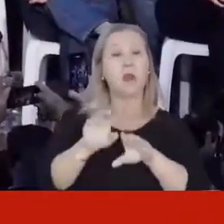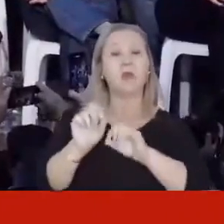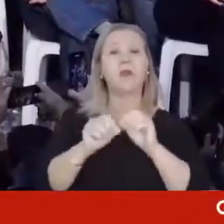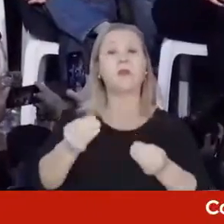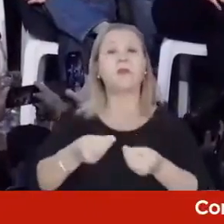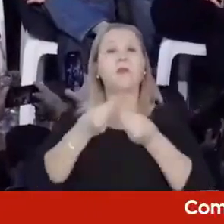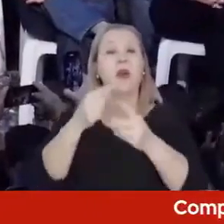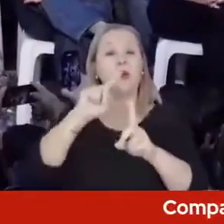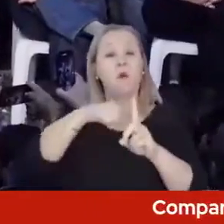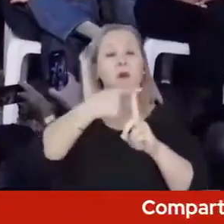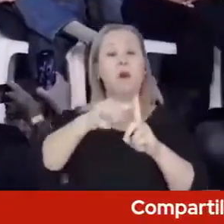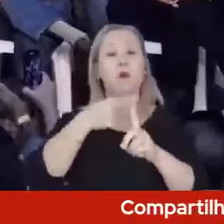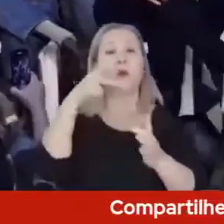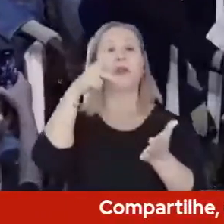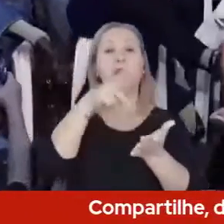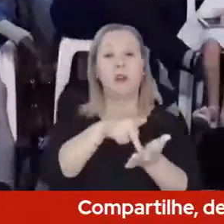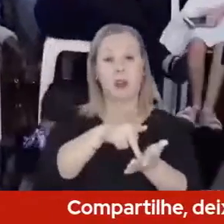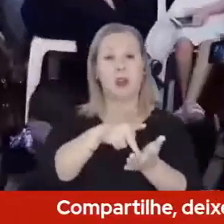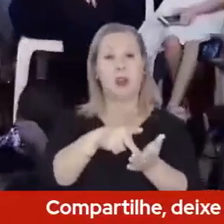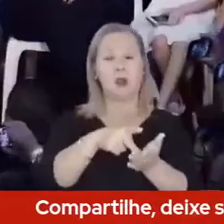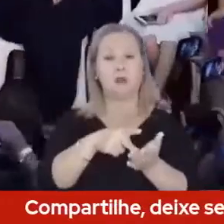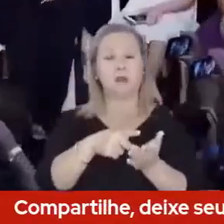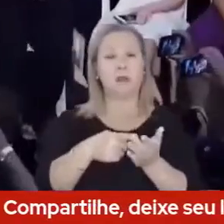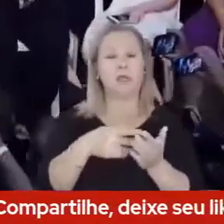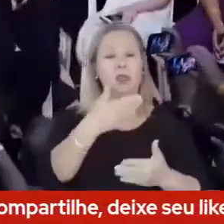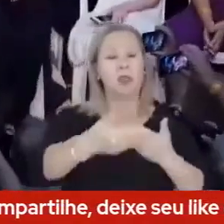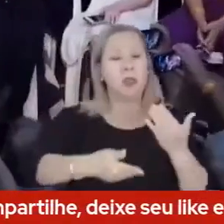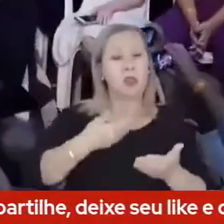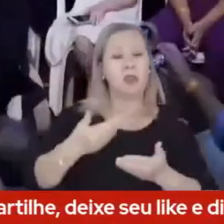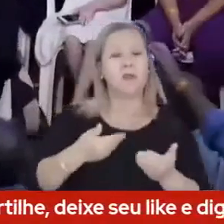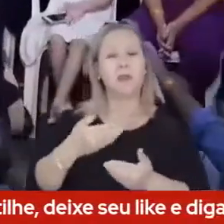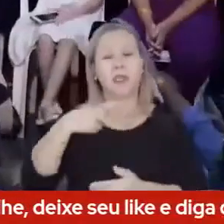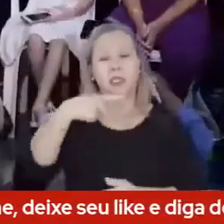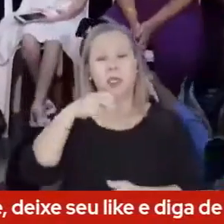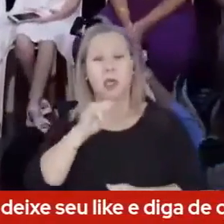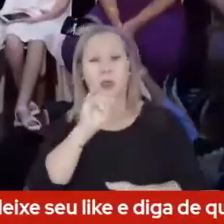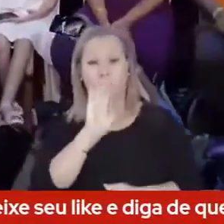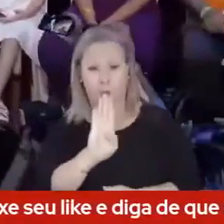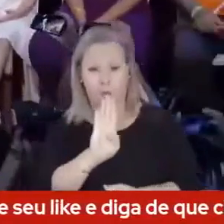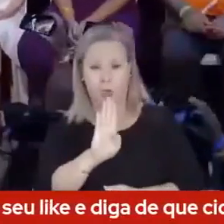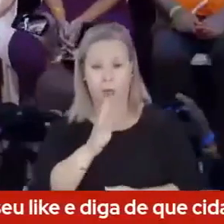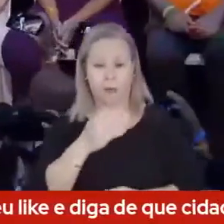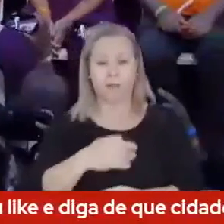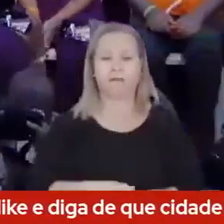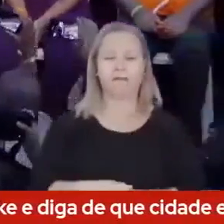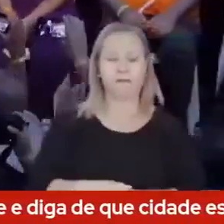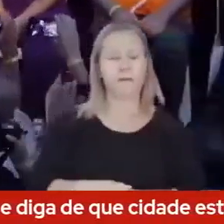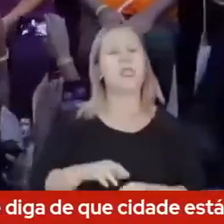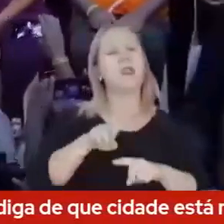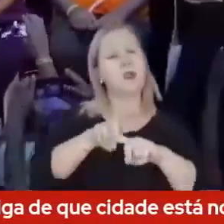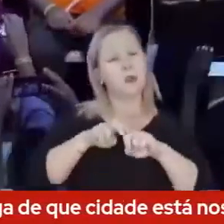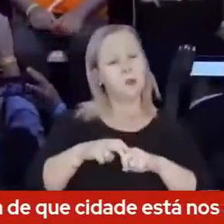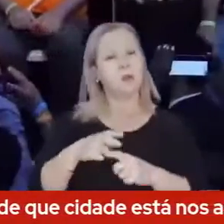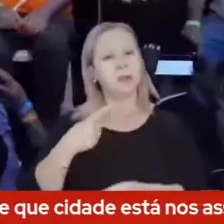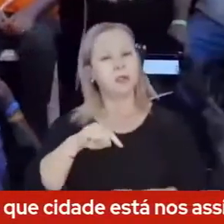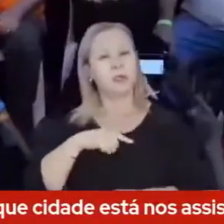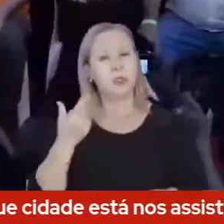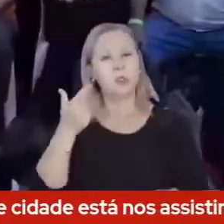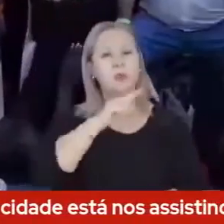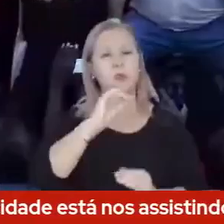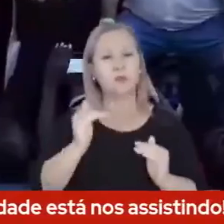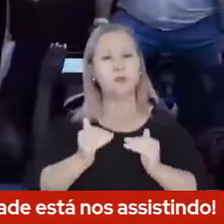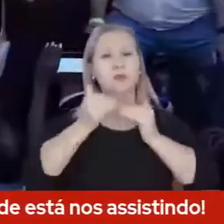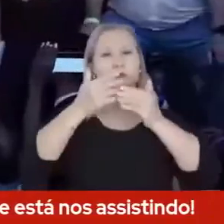real referente ao PIB do ano anterior. Com isso, nós conseguimos uma elevação real